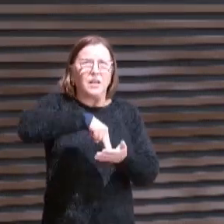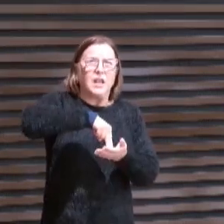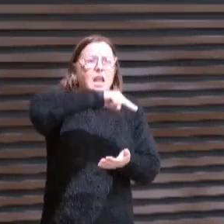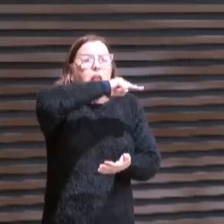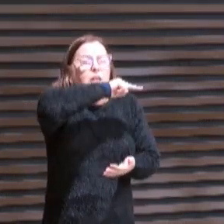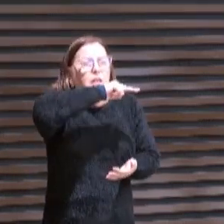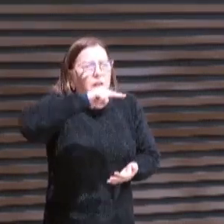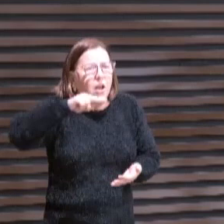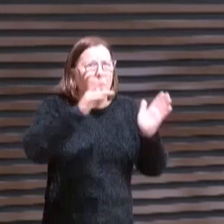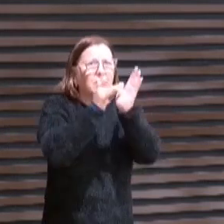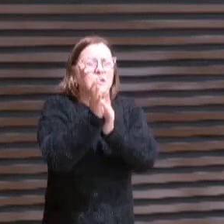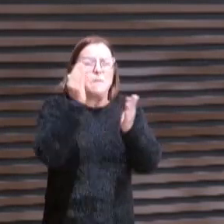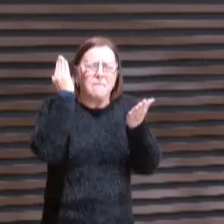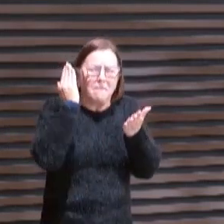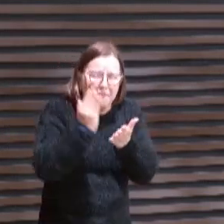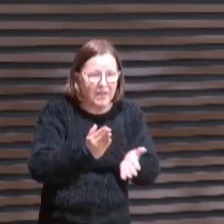Jesus, pare!